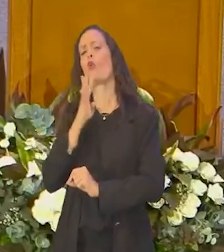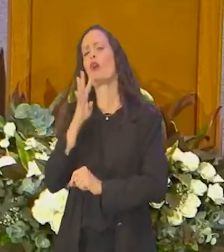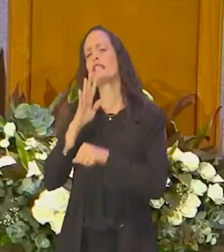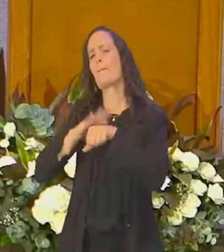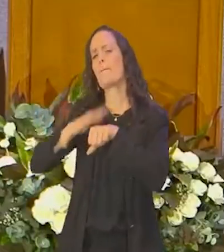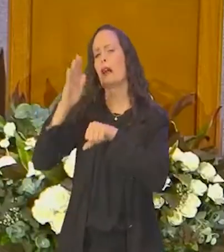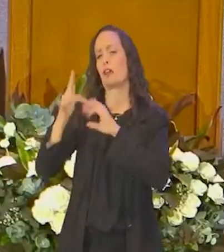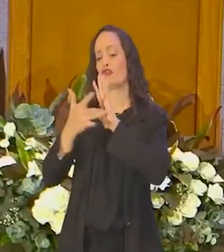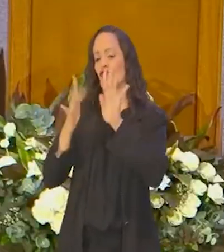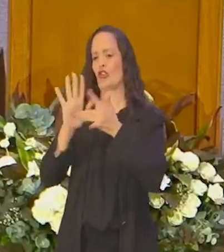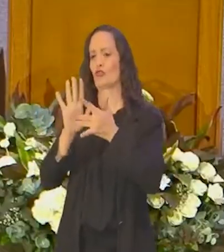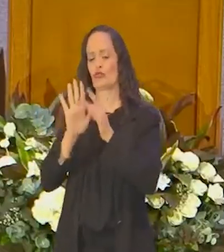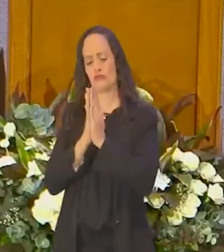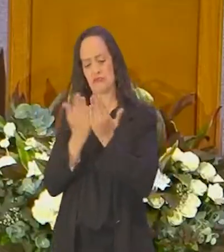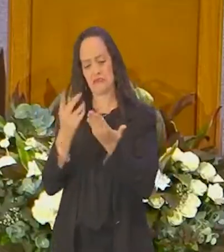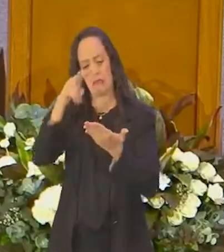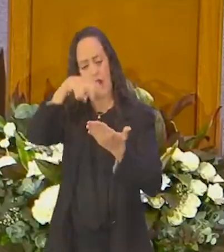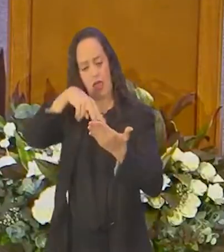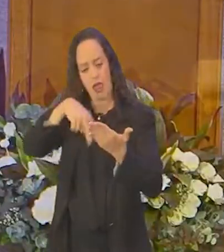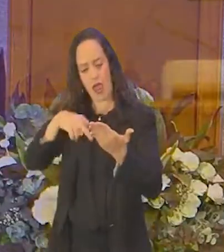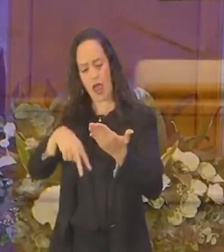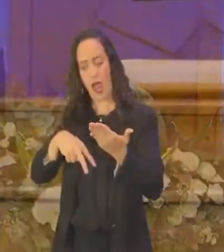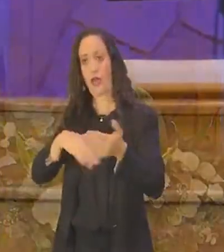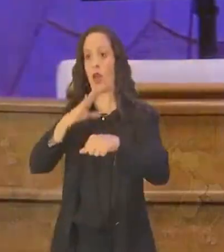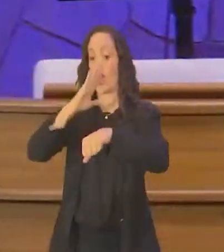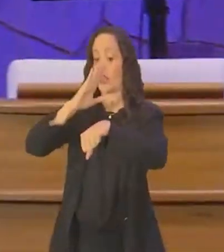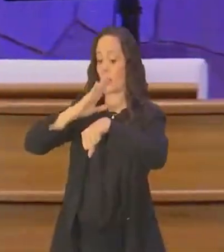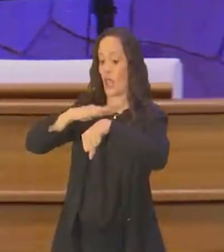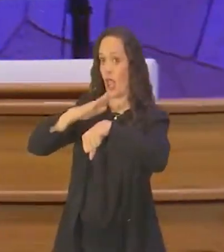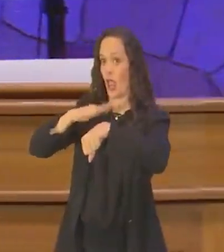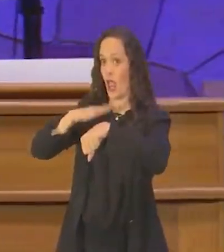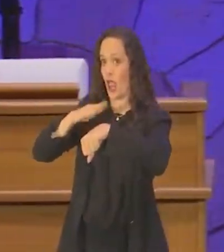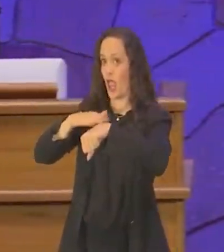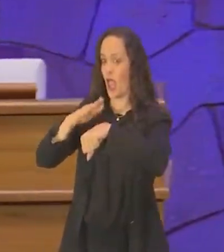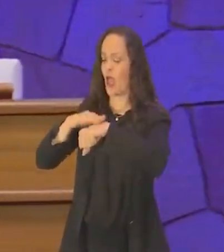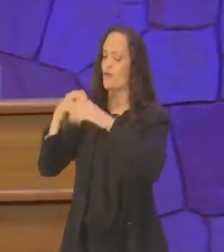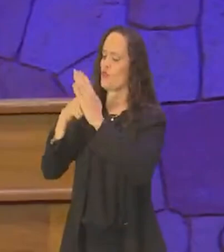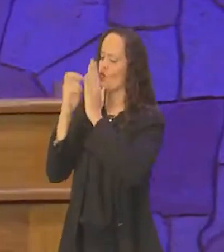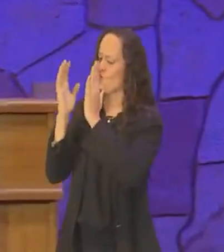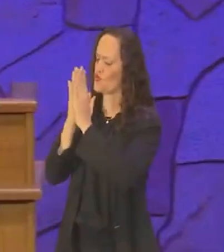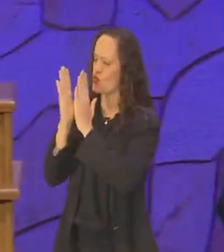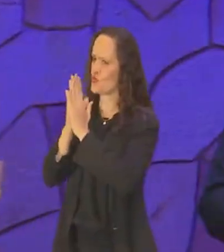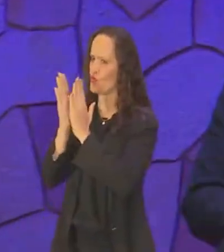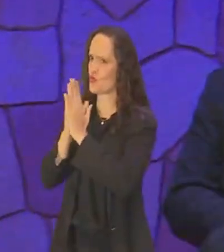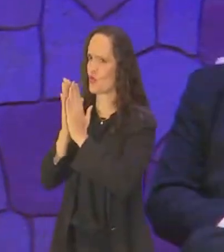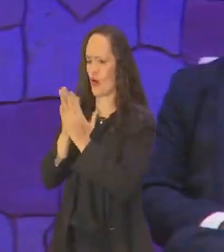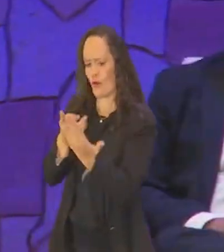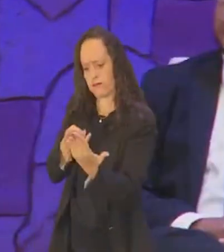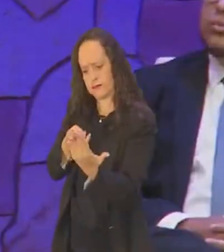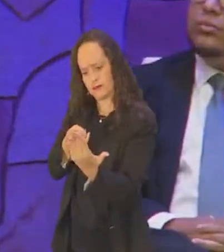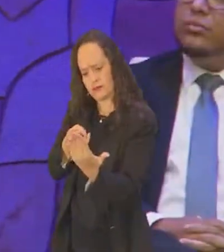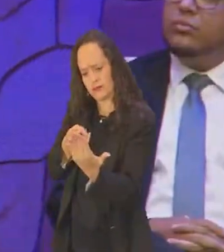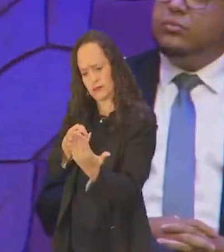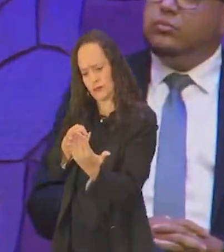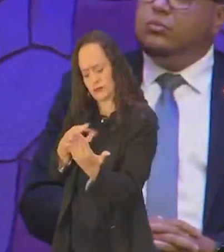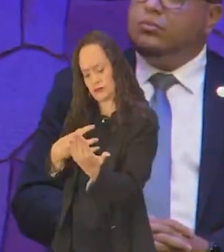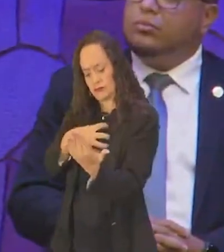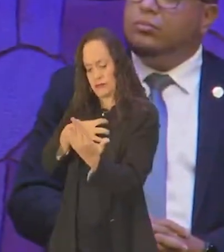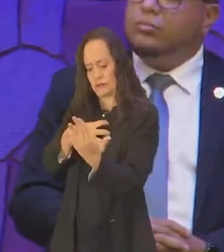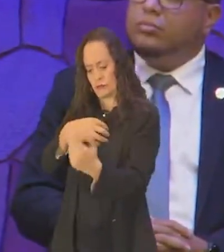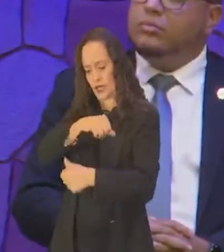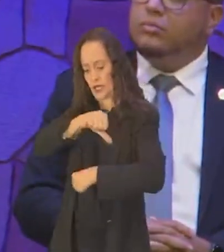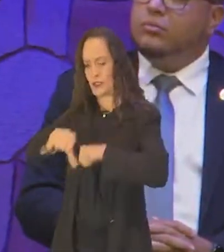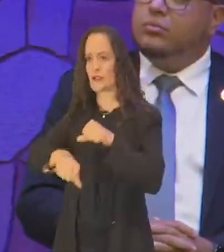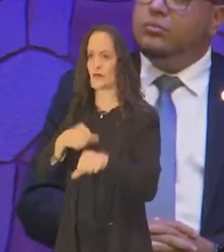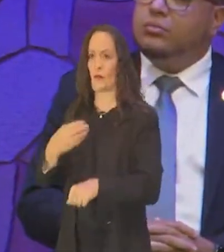das Escrituras, dedicarmos tempo a ouvirmos a Tua Palavra e sermos por ela transformados,